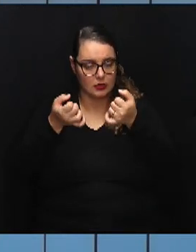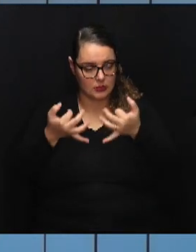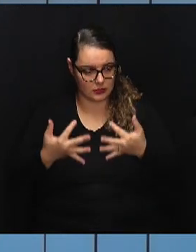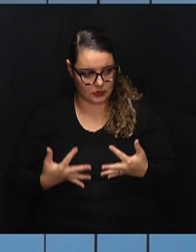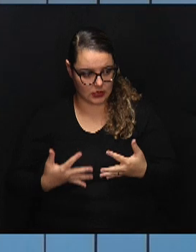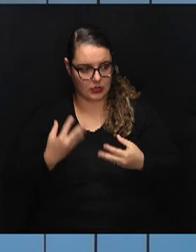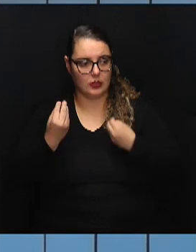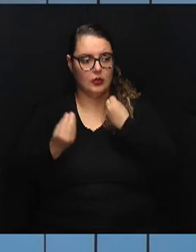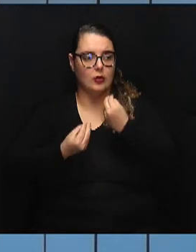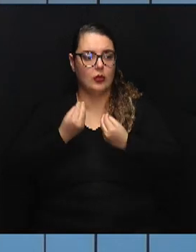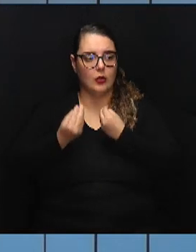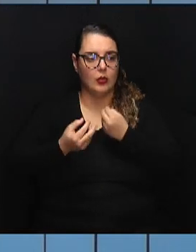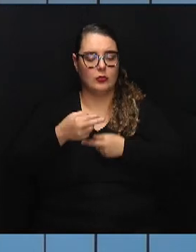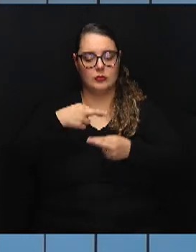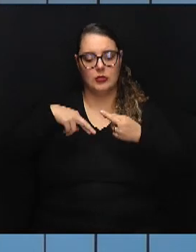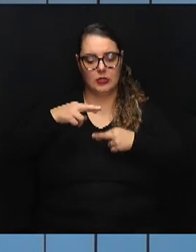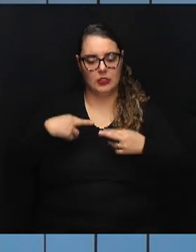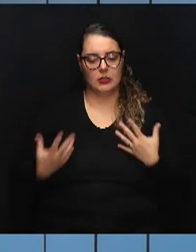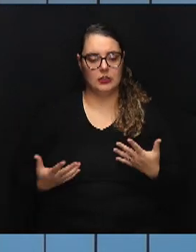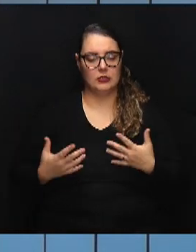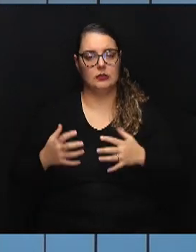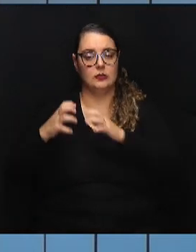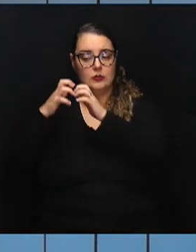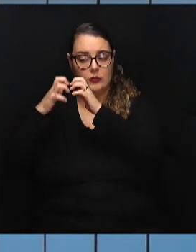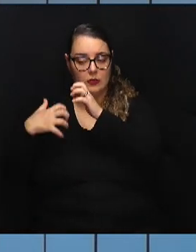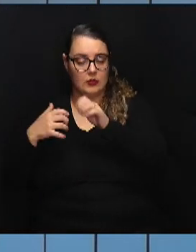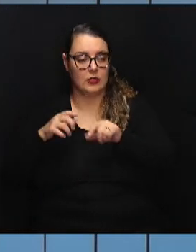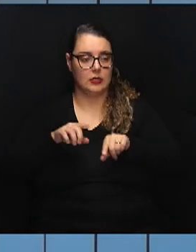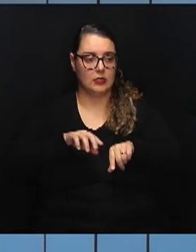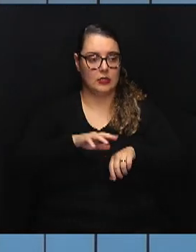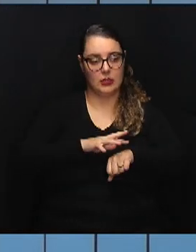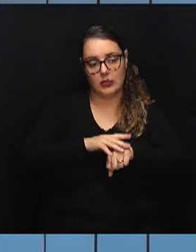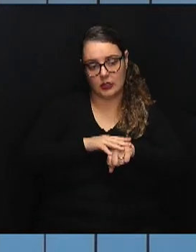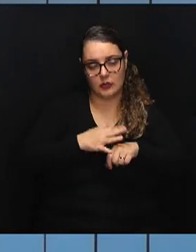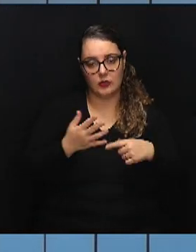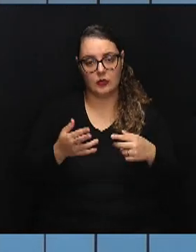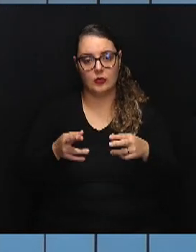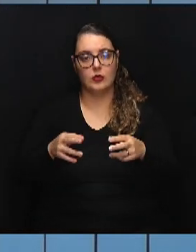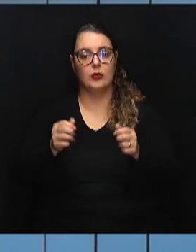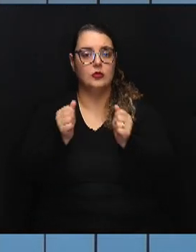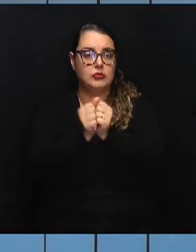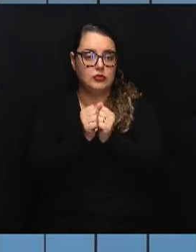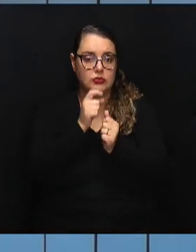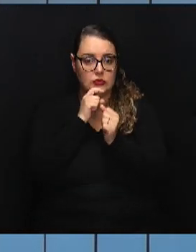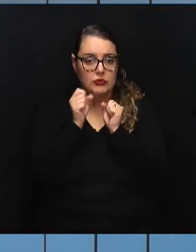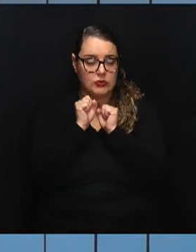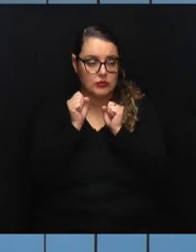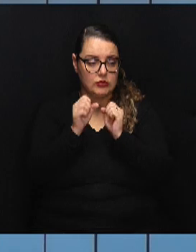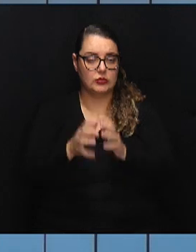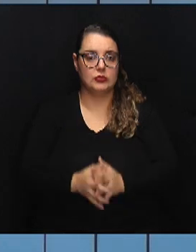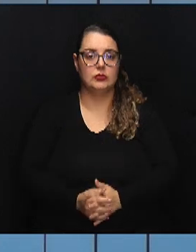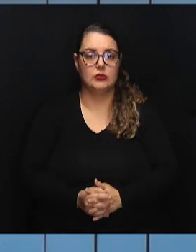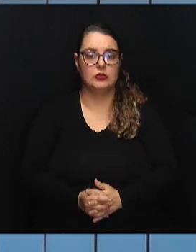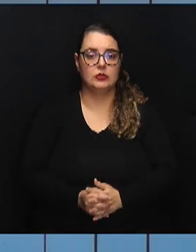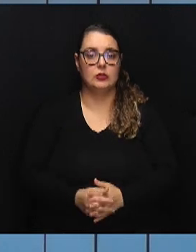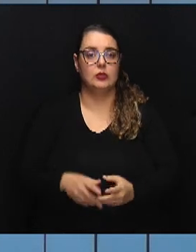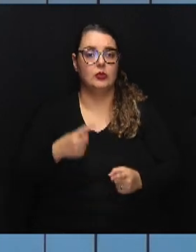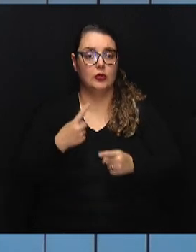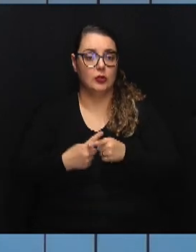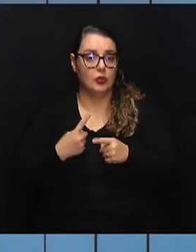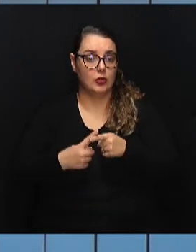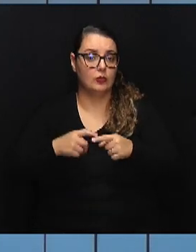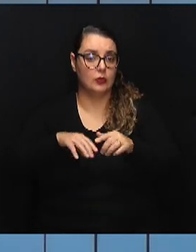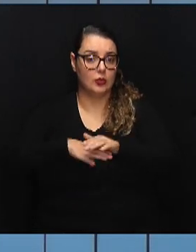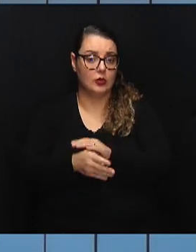que é a relação do AVC, dessas doenças, com o inverno, com o frio, e por que eles